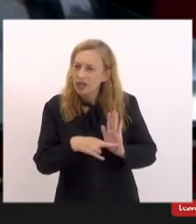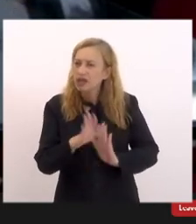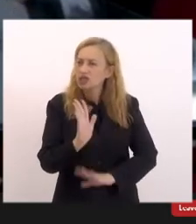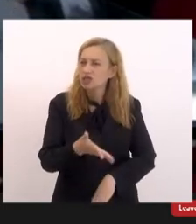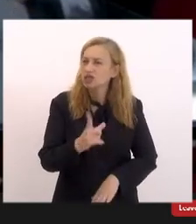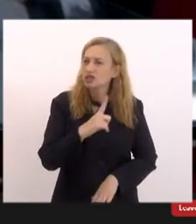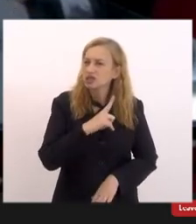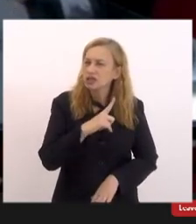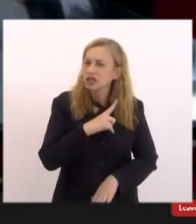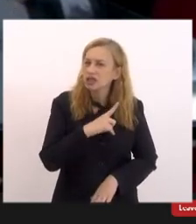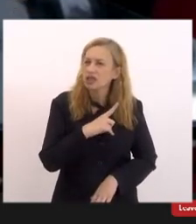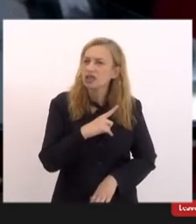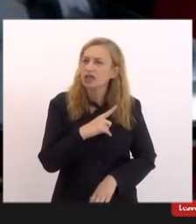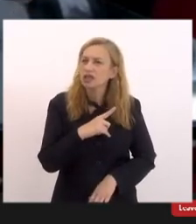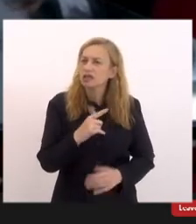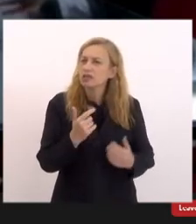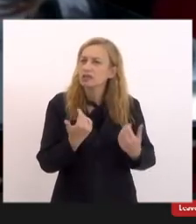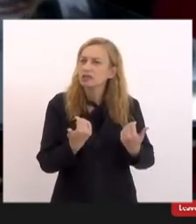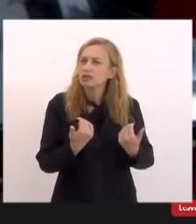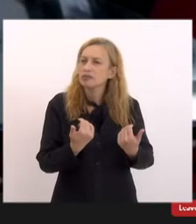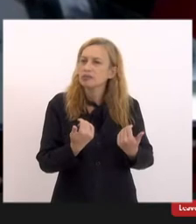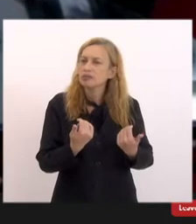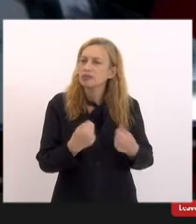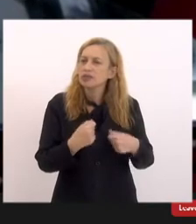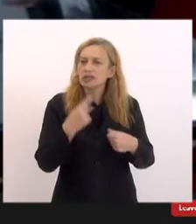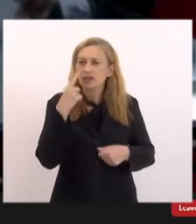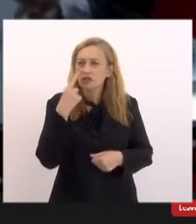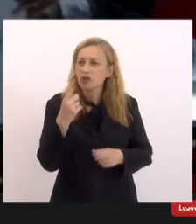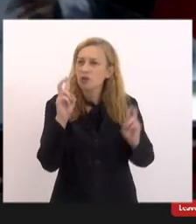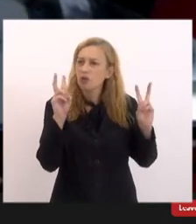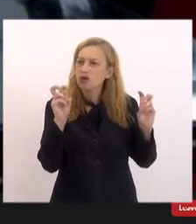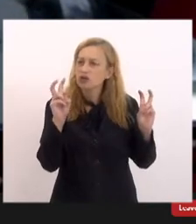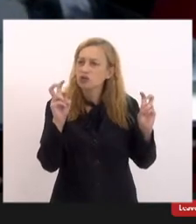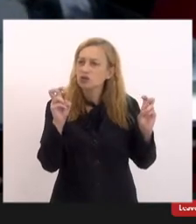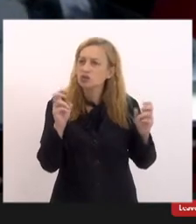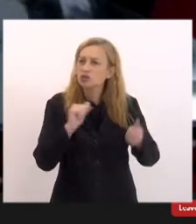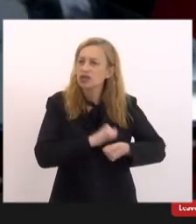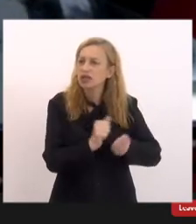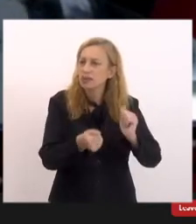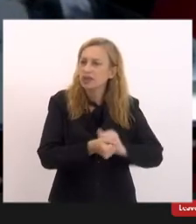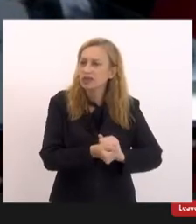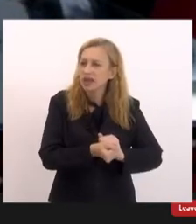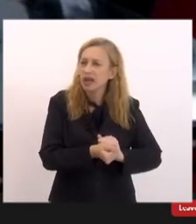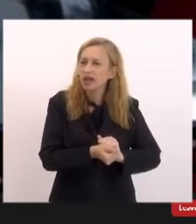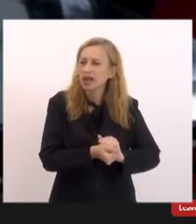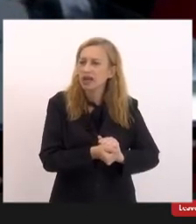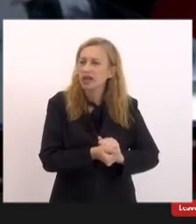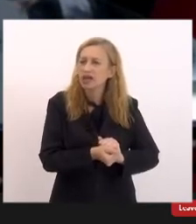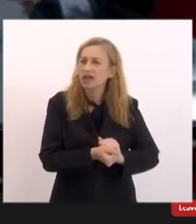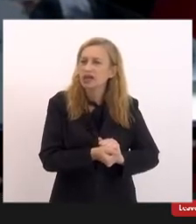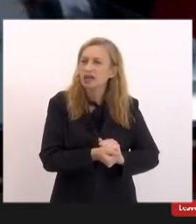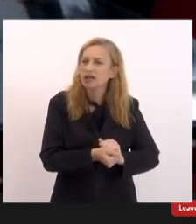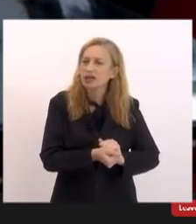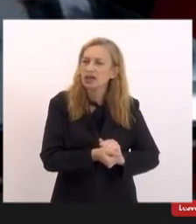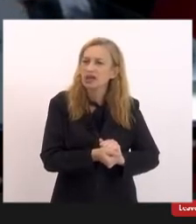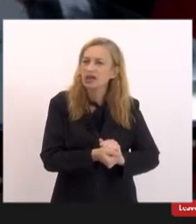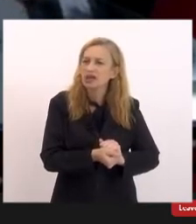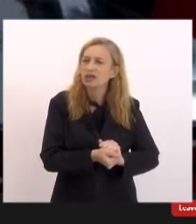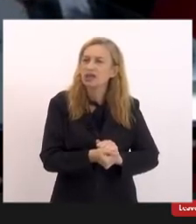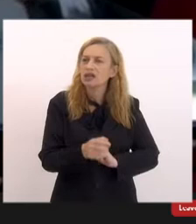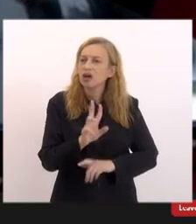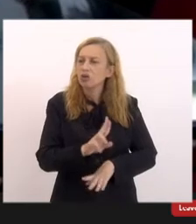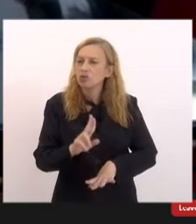um pouquinho de tempo para trazer a questão de maturar mesmo como que a gente vai estar trabalhando